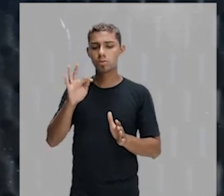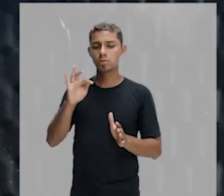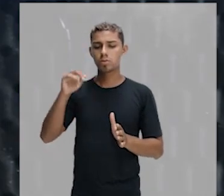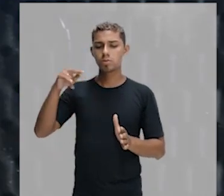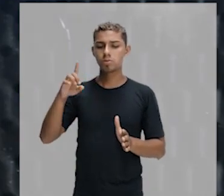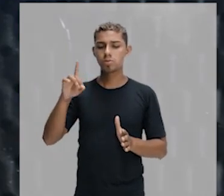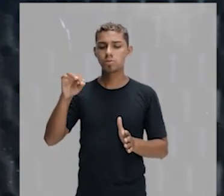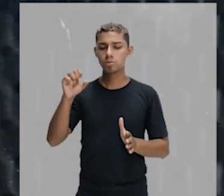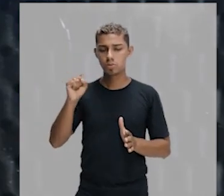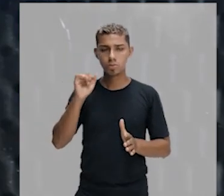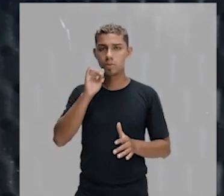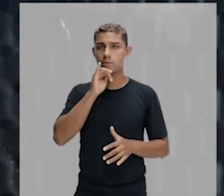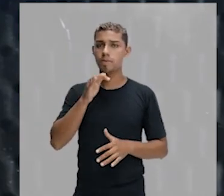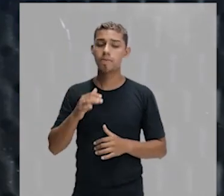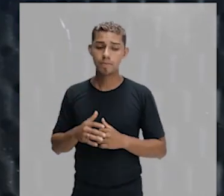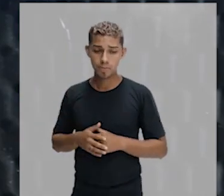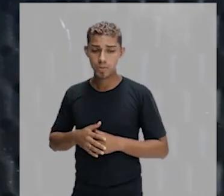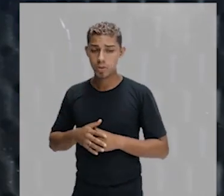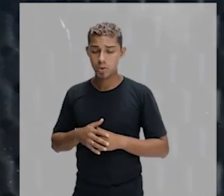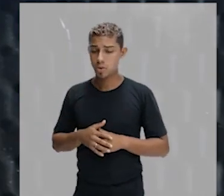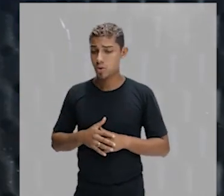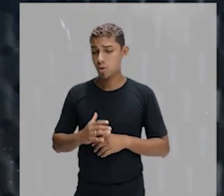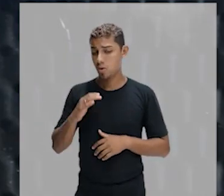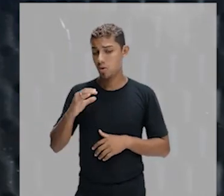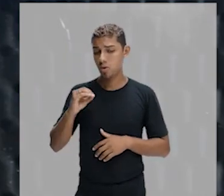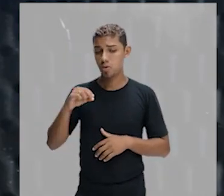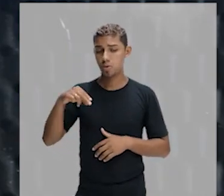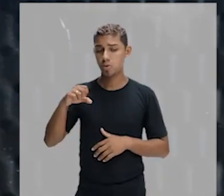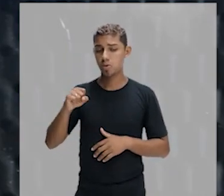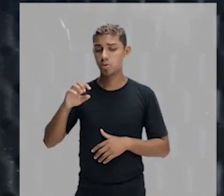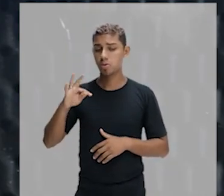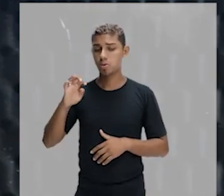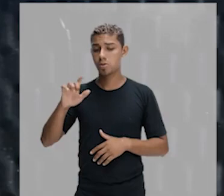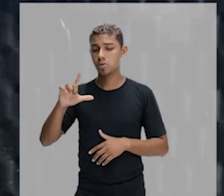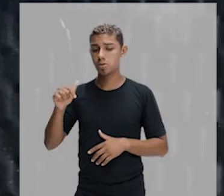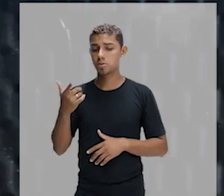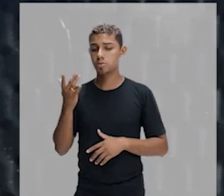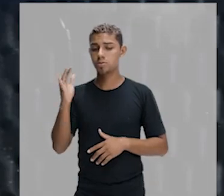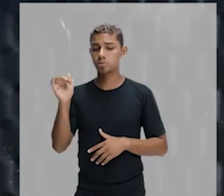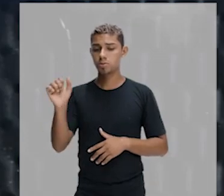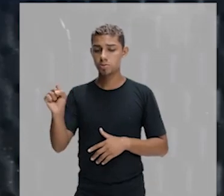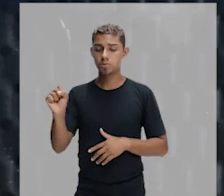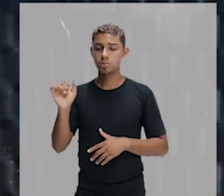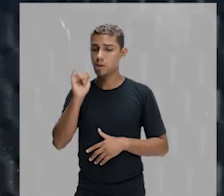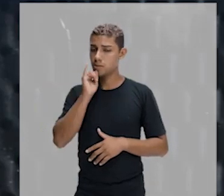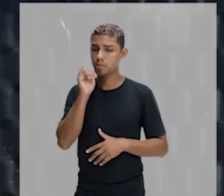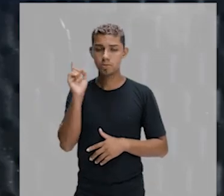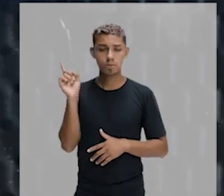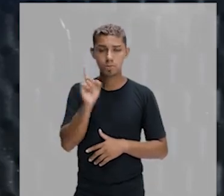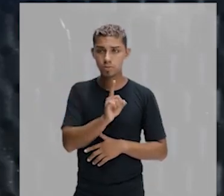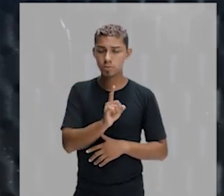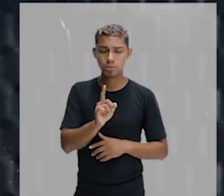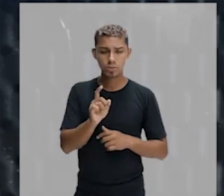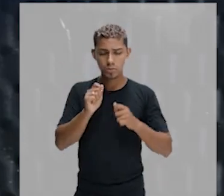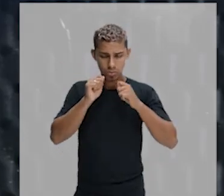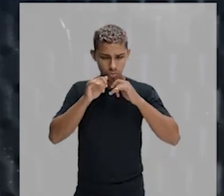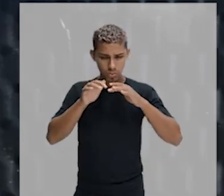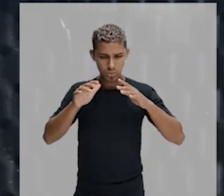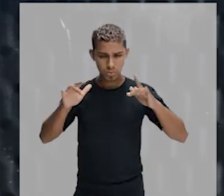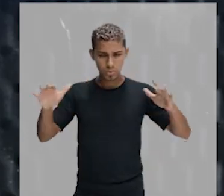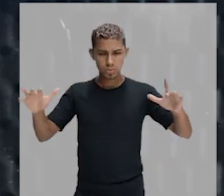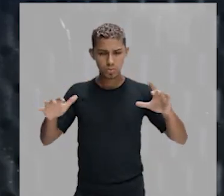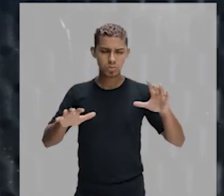constelações, né, que não eram vistos ou que não são vistos a olho nu, certo? Com a amplificação